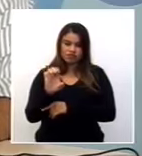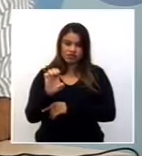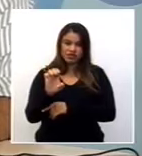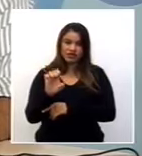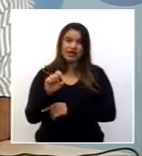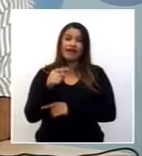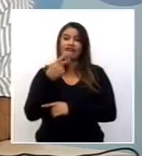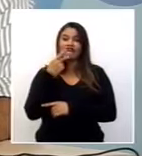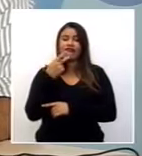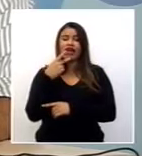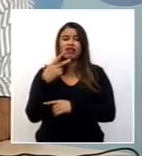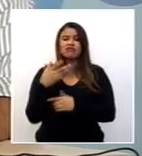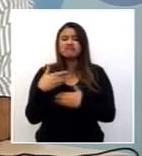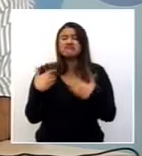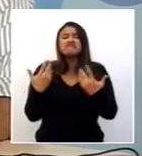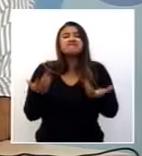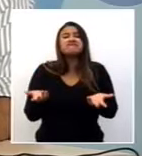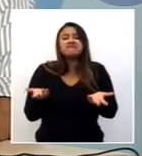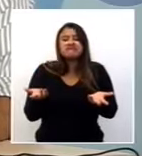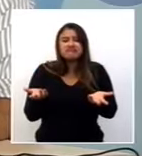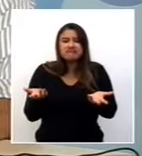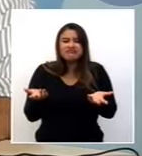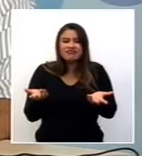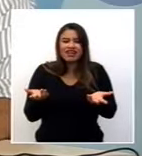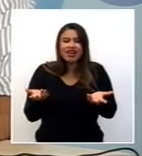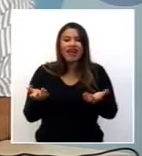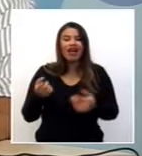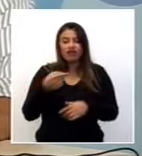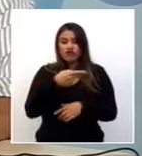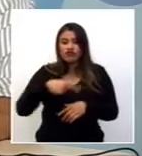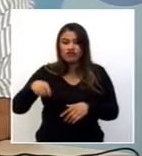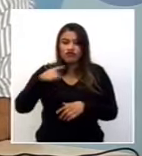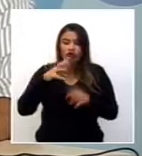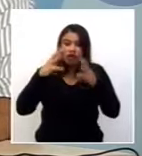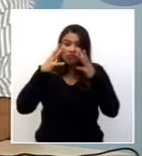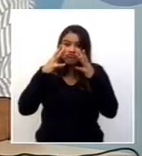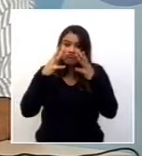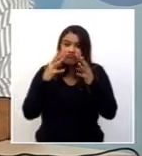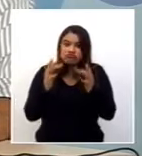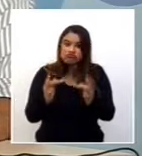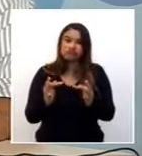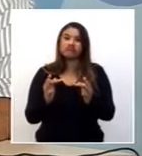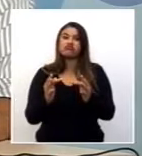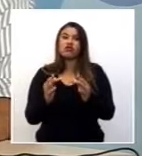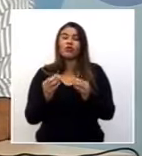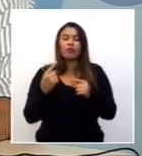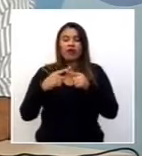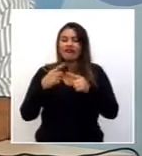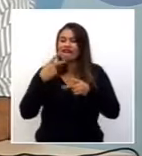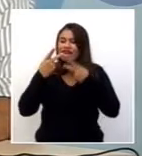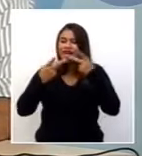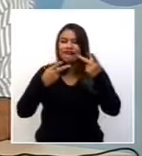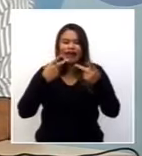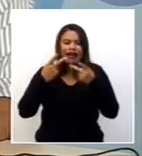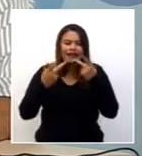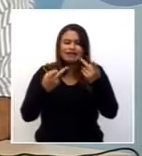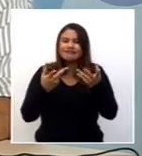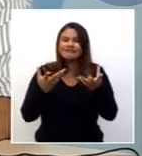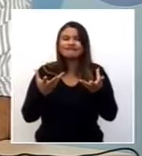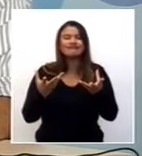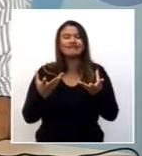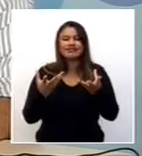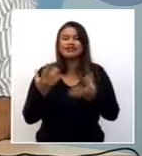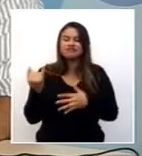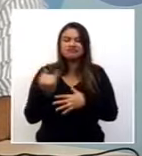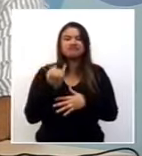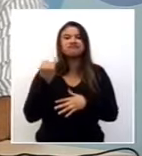Eu Com Isso, tá? Eu quero que vocês prestem muita atenção, porque ela fala umas coisas bem interessantes, nesse